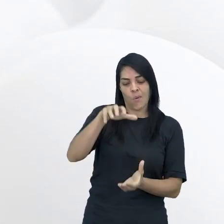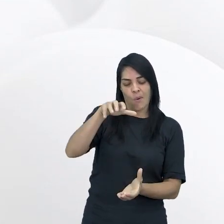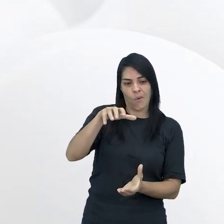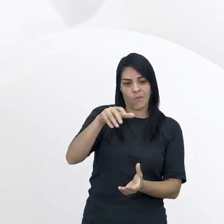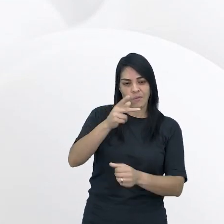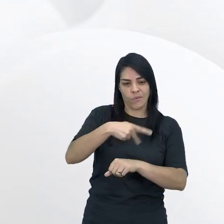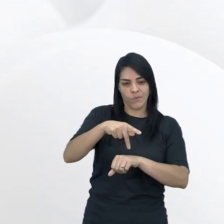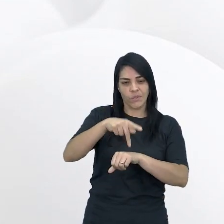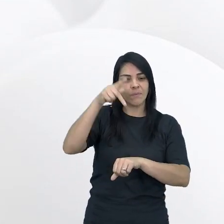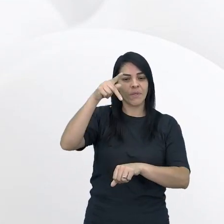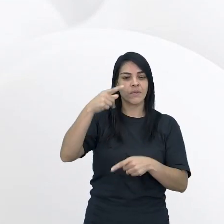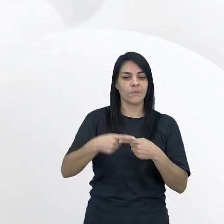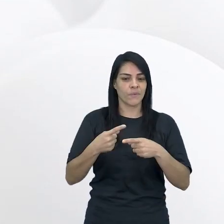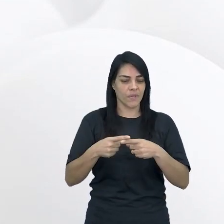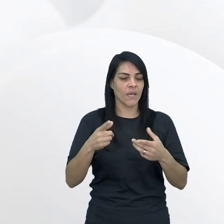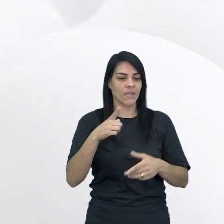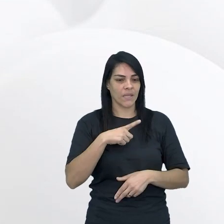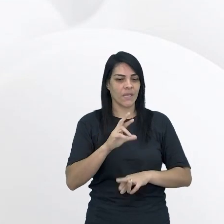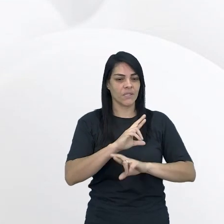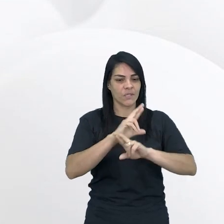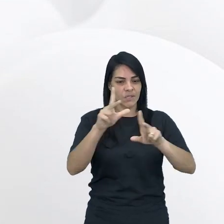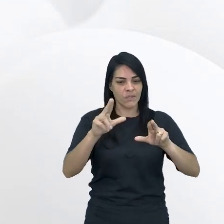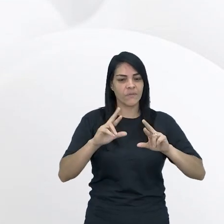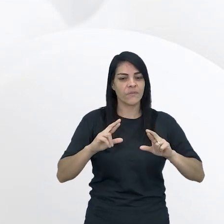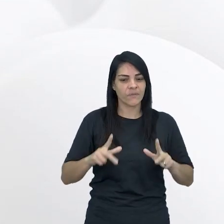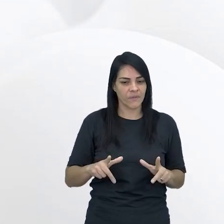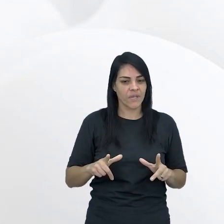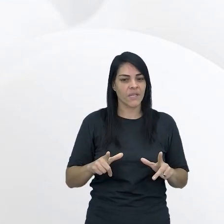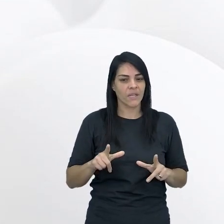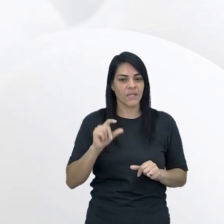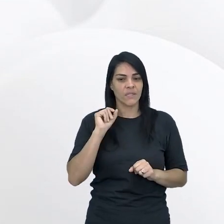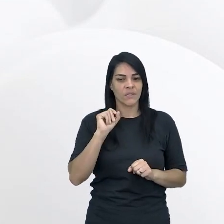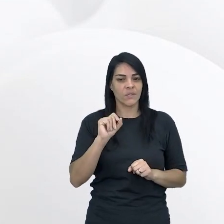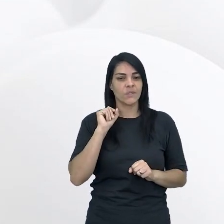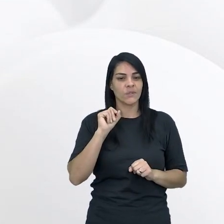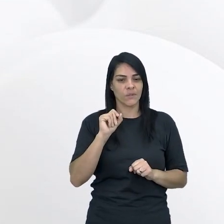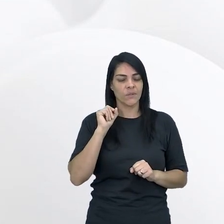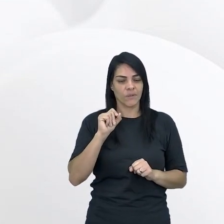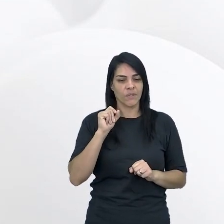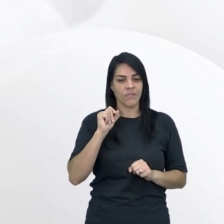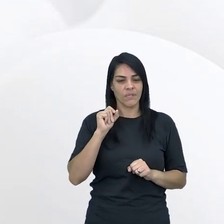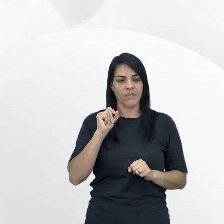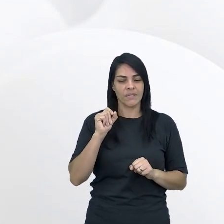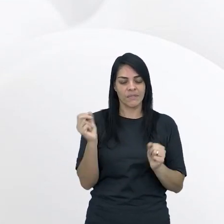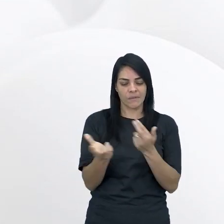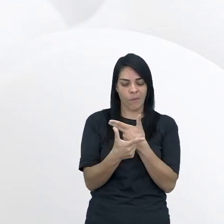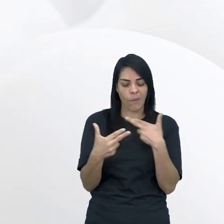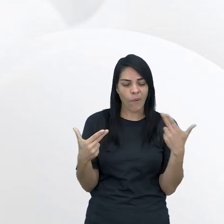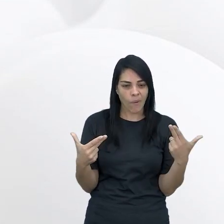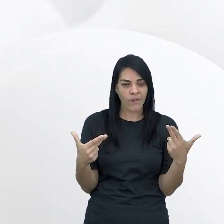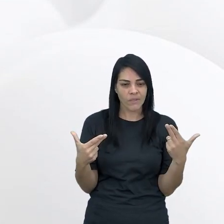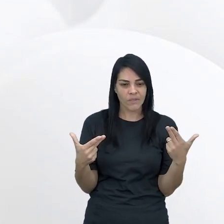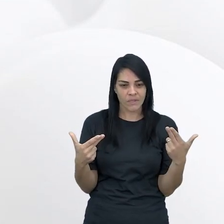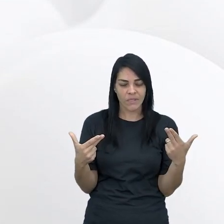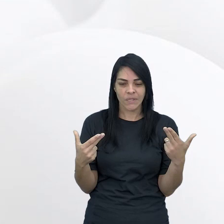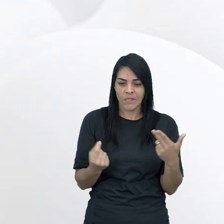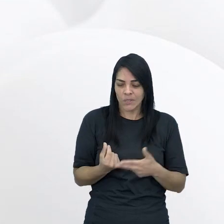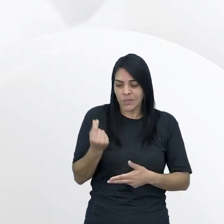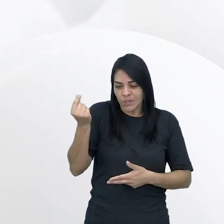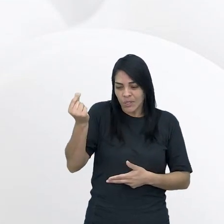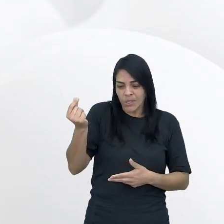nós temos aí diferentes, né, situações e o poder